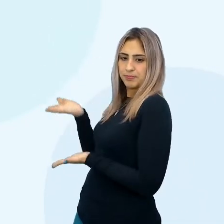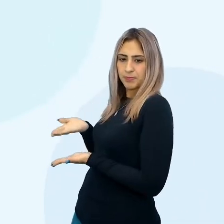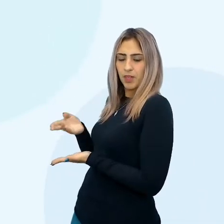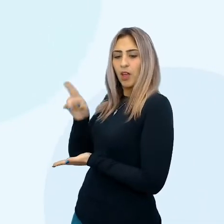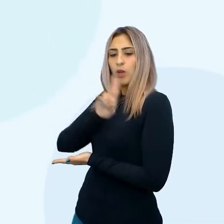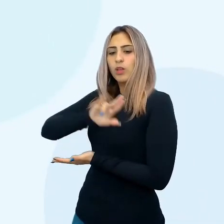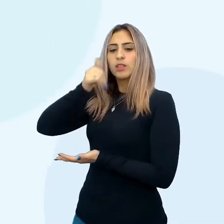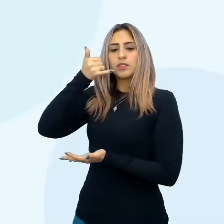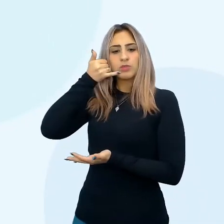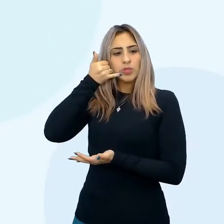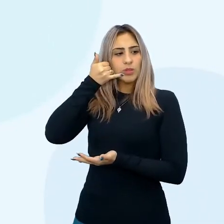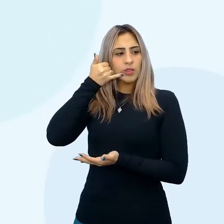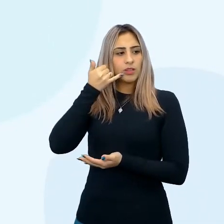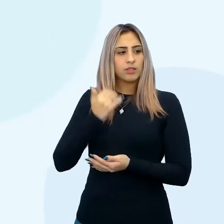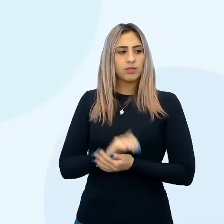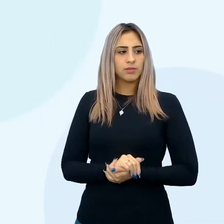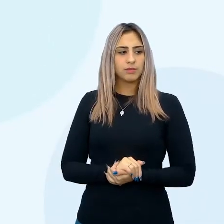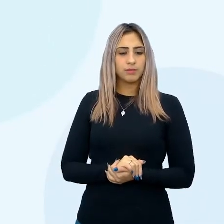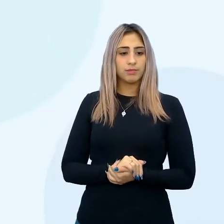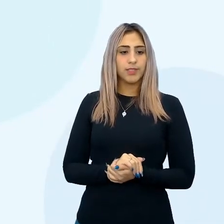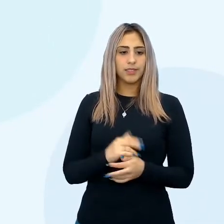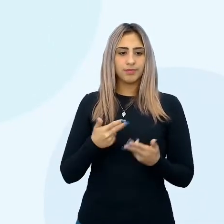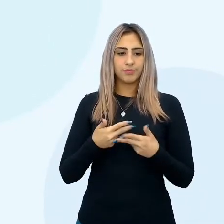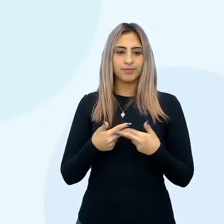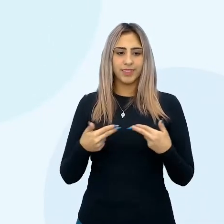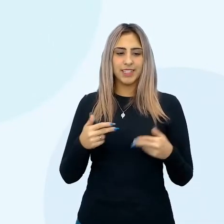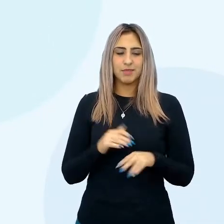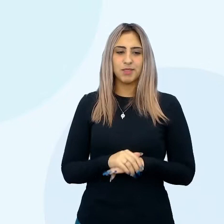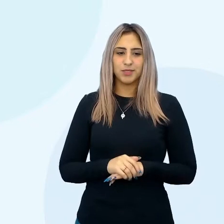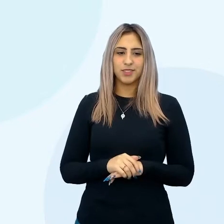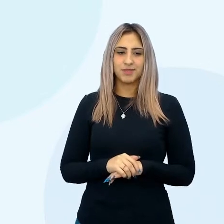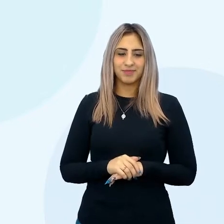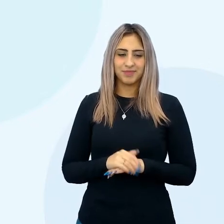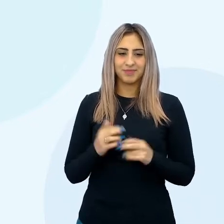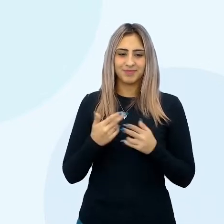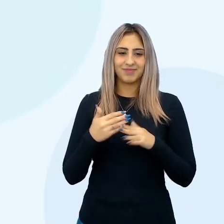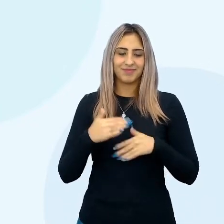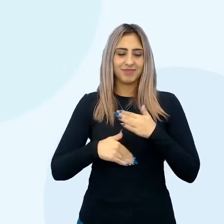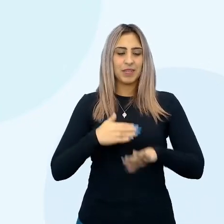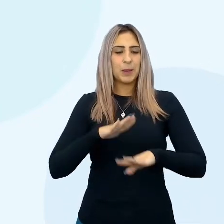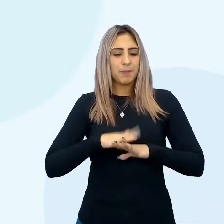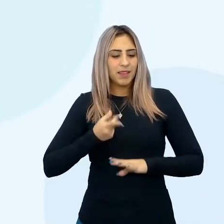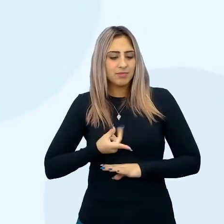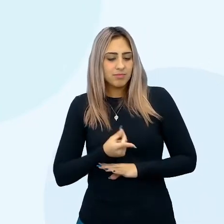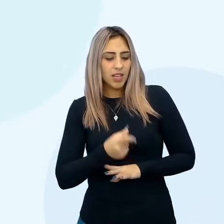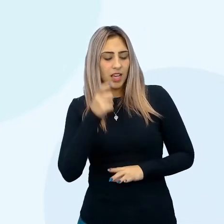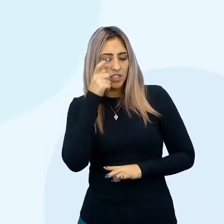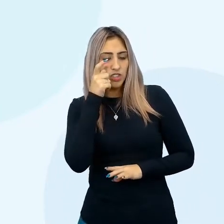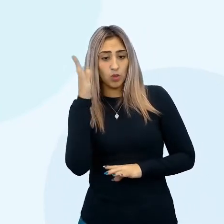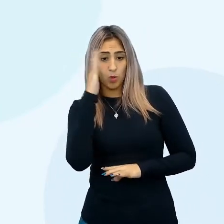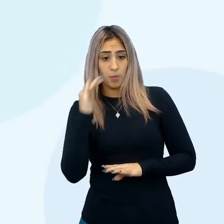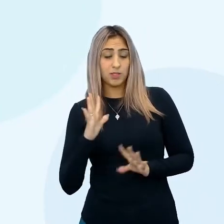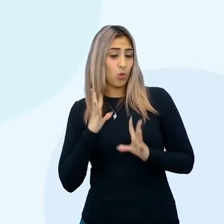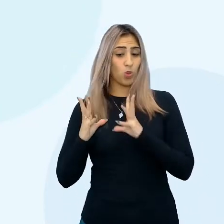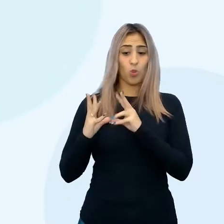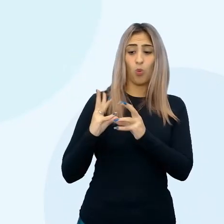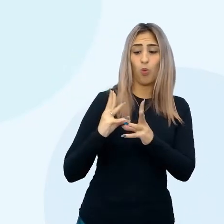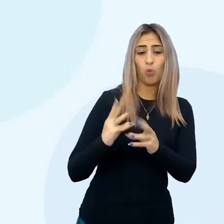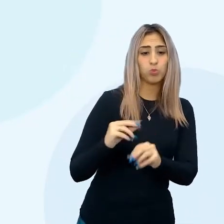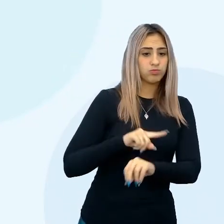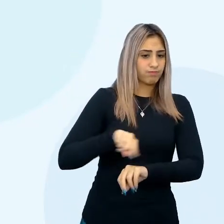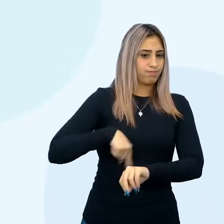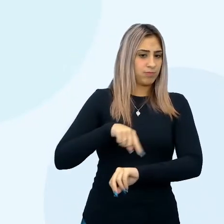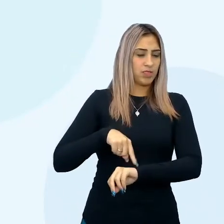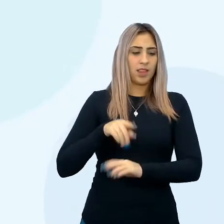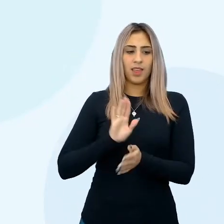eu sei que tá bem minúsculo, mas olha só, os filmes mais assistidos no Brasil, de todos os tempos, olha só,